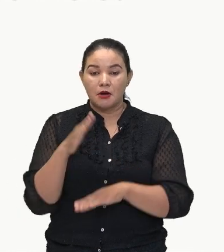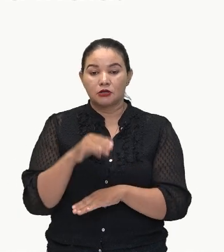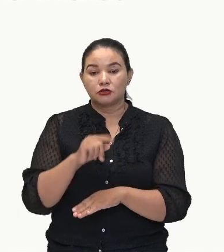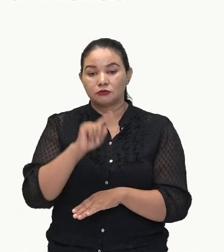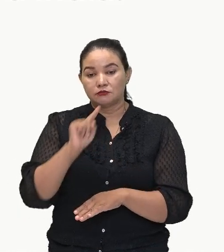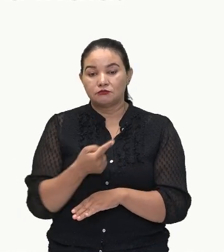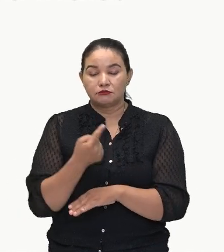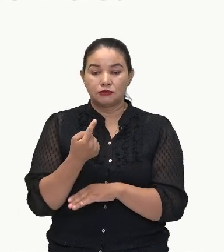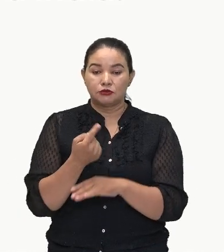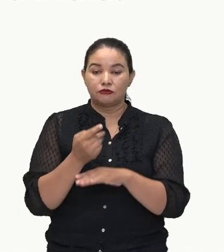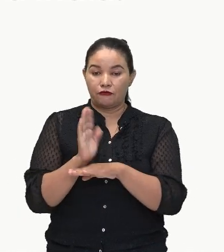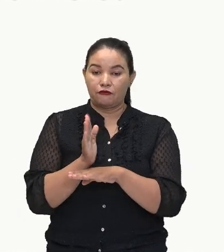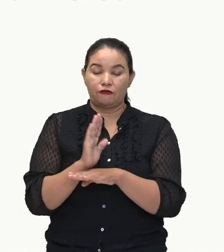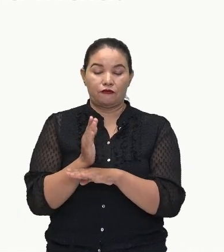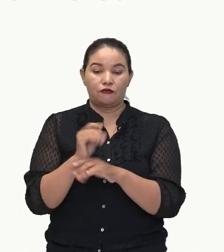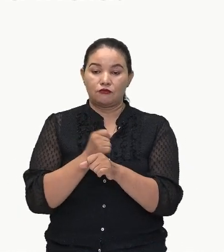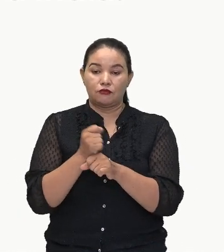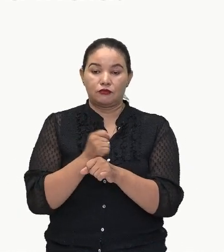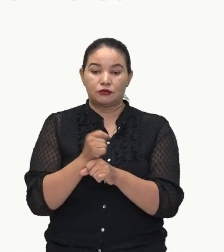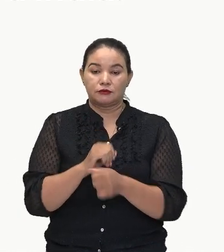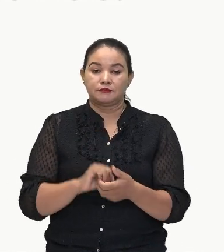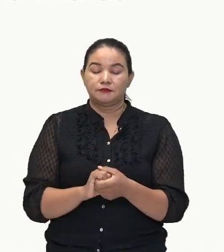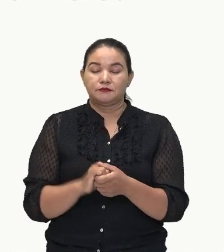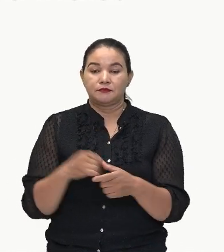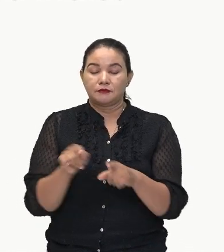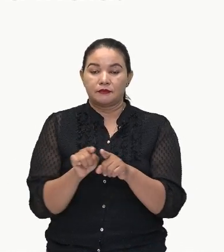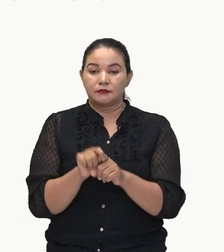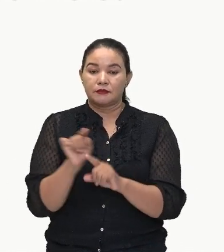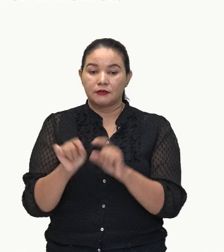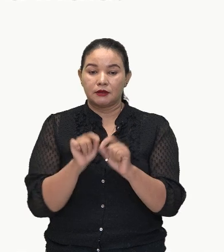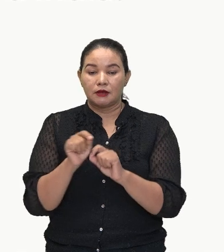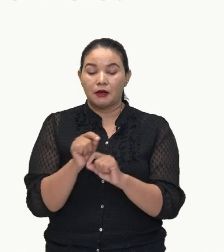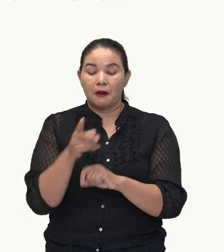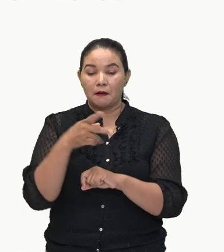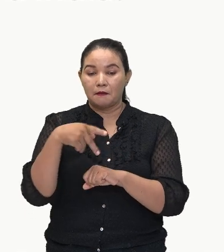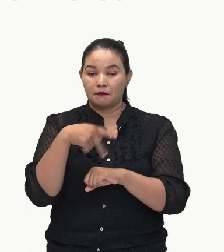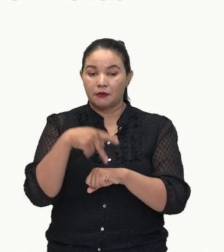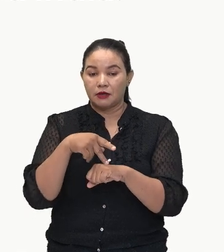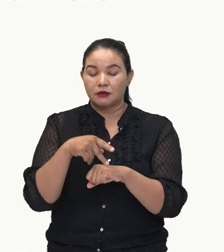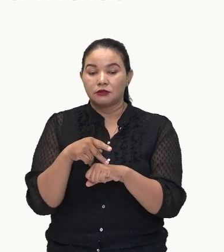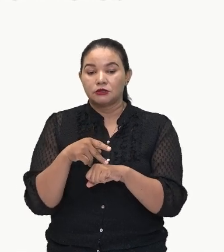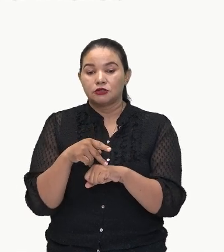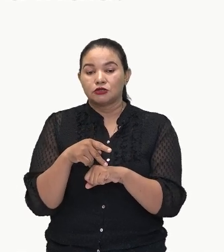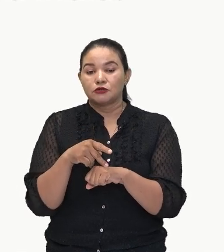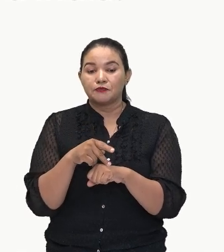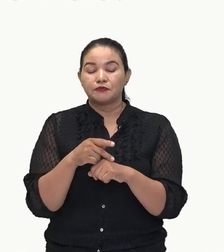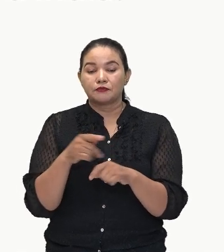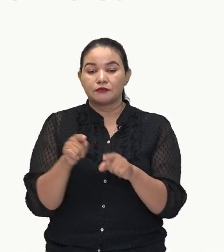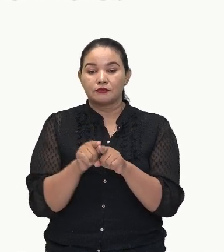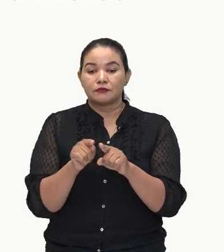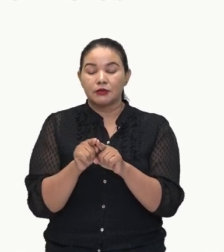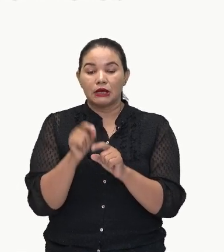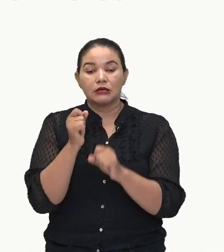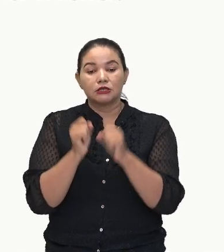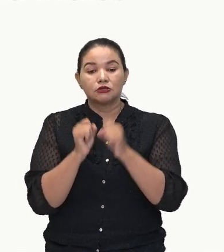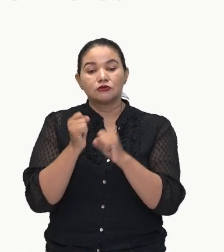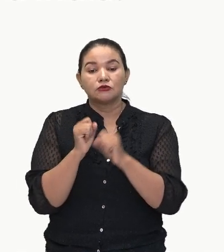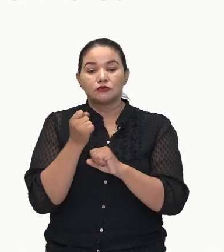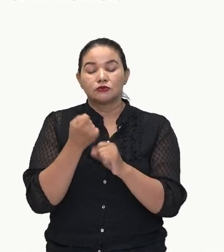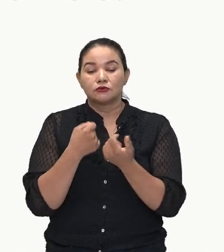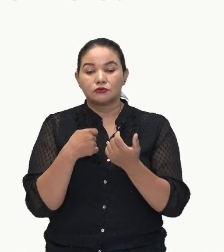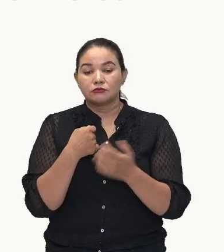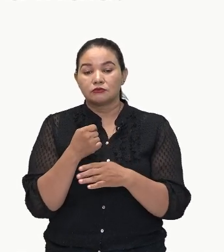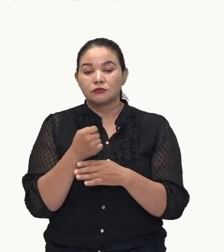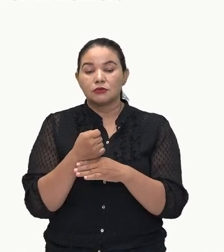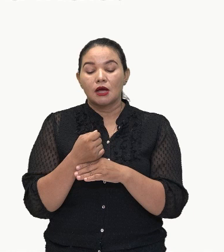ano. E acaba sendo um país que ele vai fazer com que essa indústria não atenda somente o